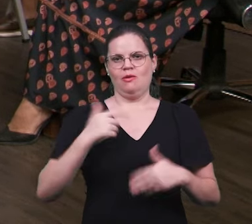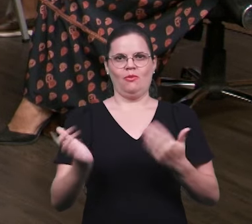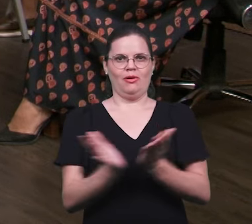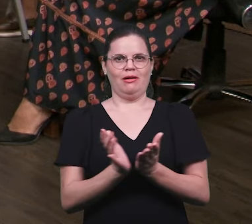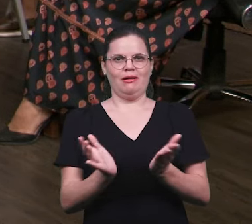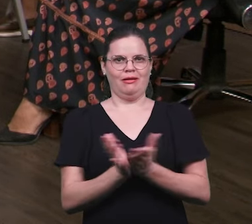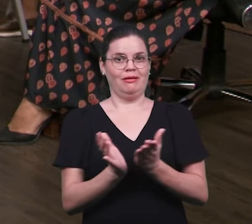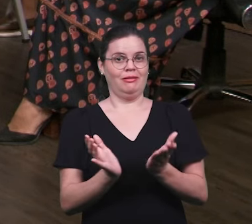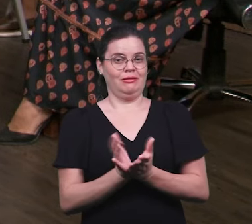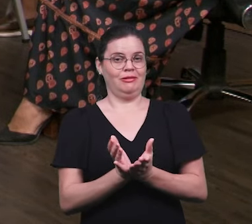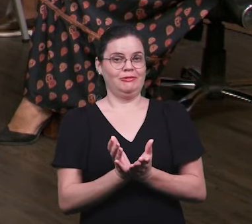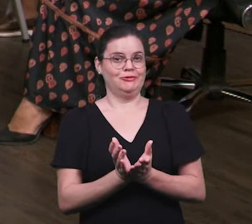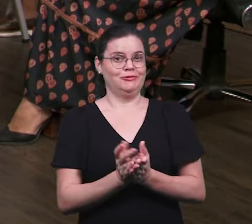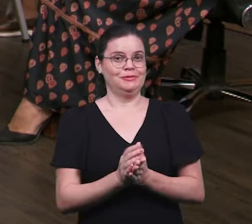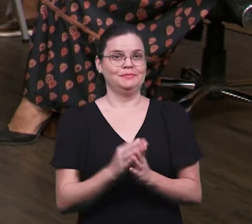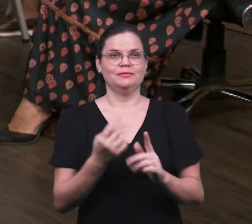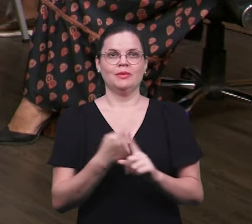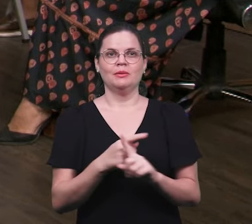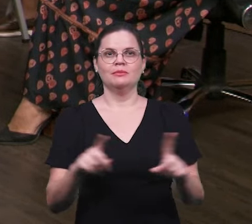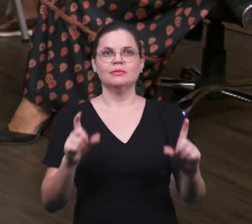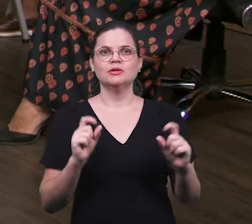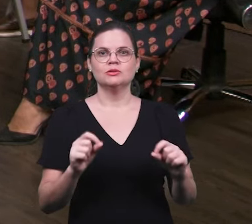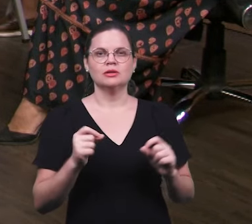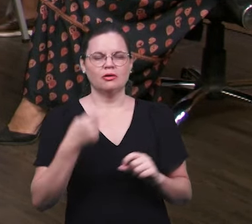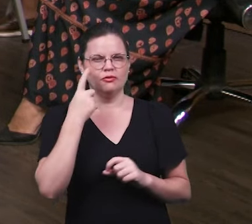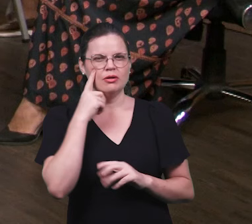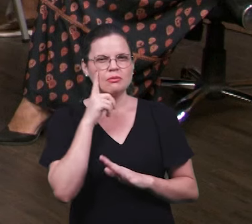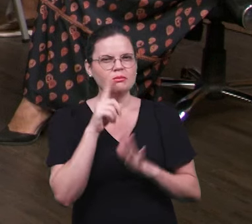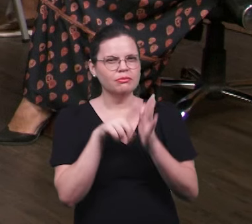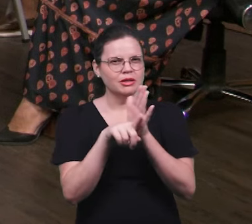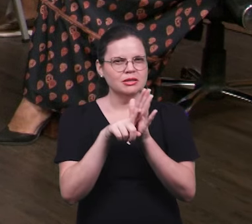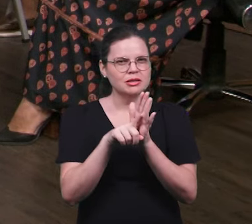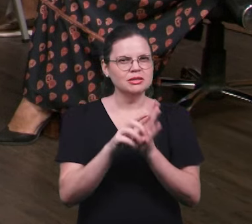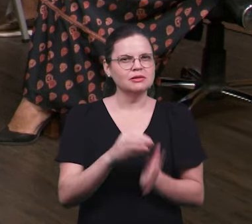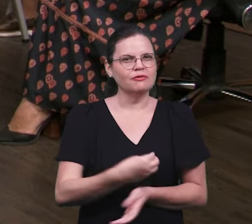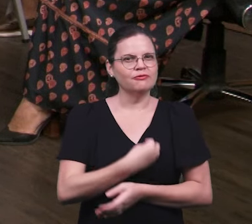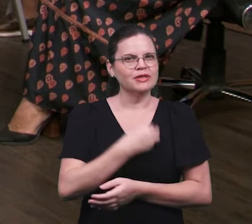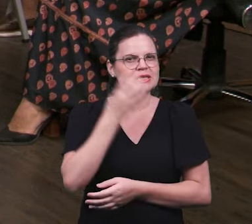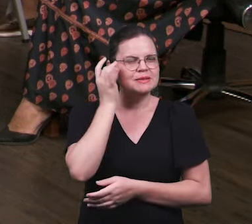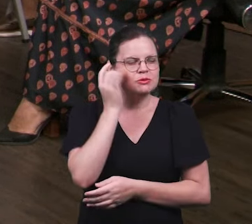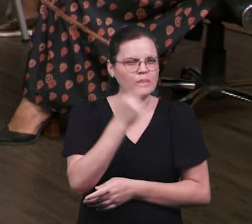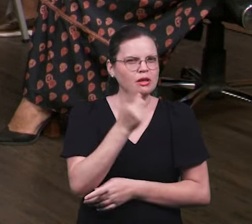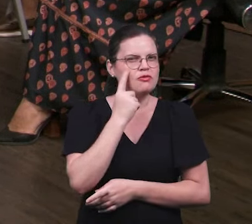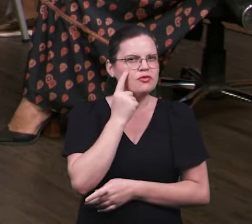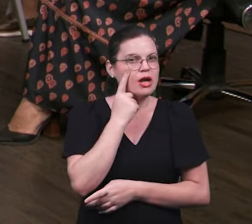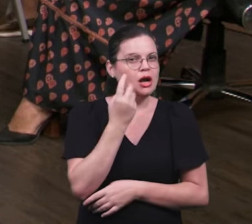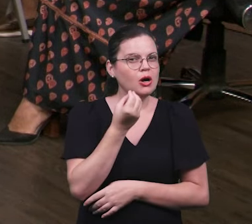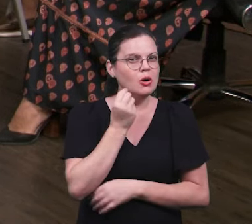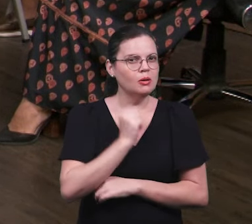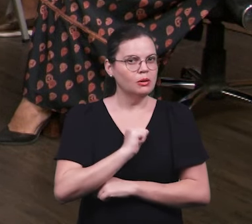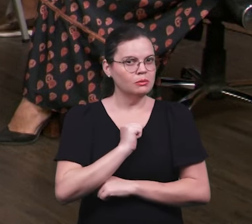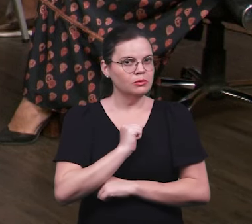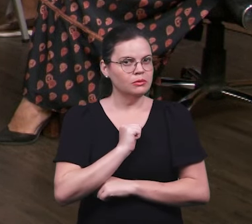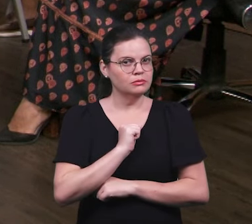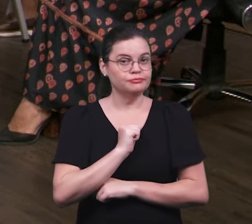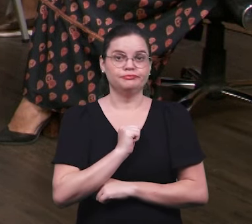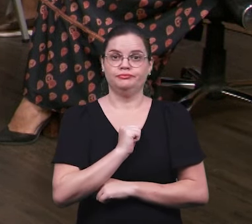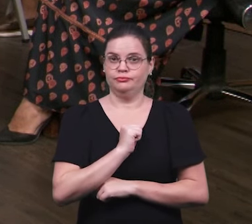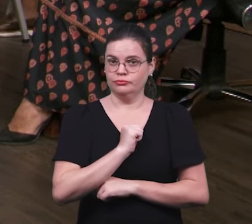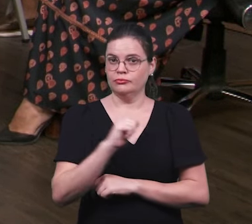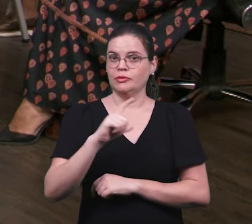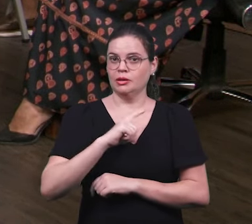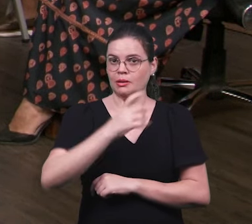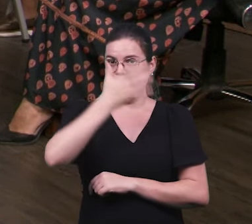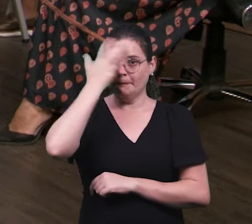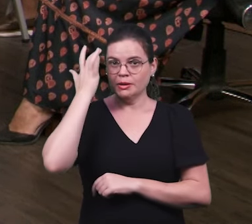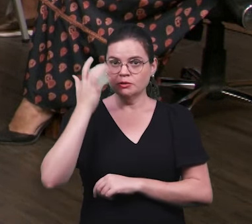evangélicos, mas procura dar uma pesquisadazinha na vida espiritual dele. Tem um monte de gente hoje que